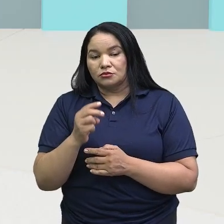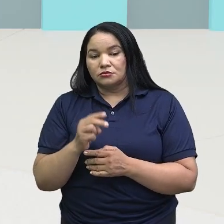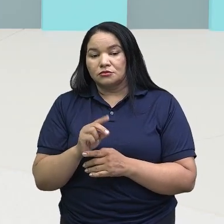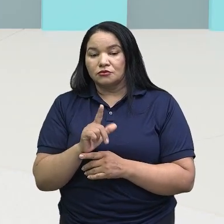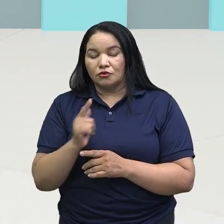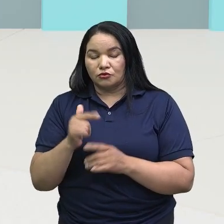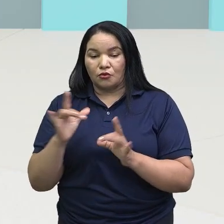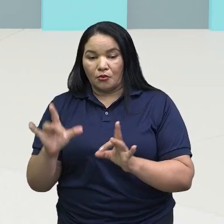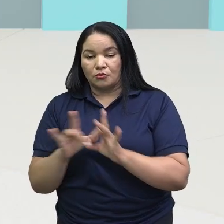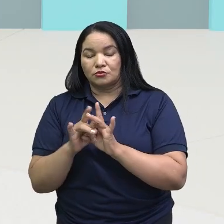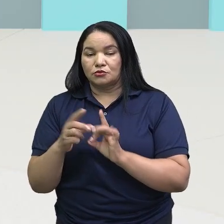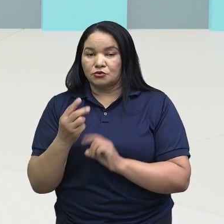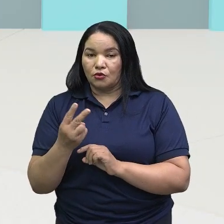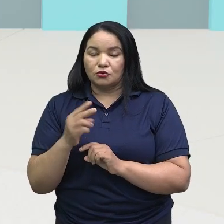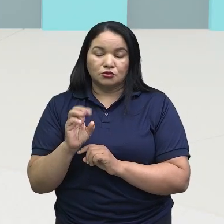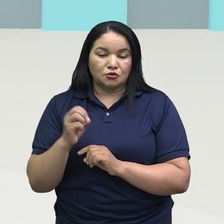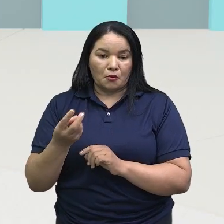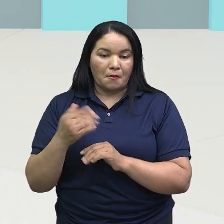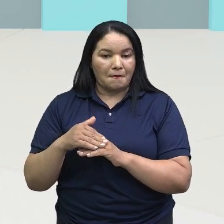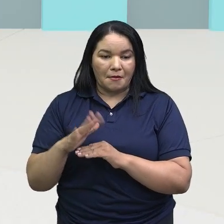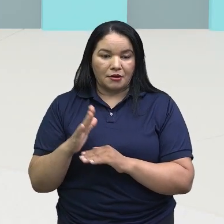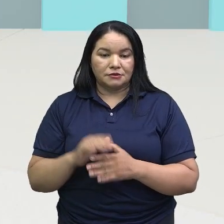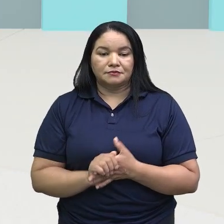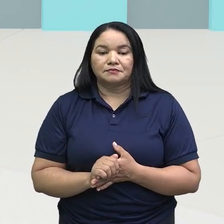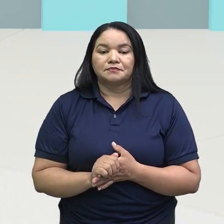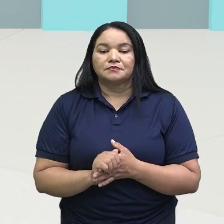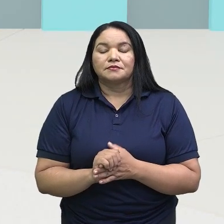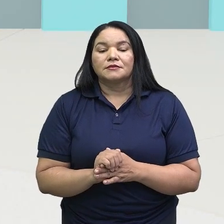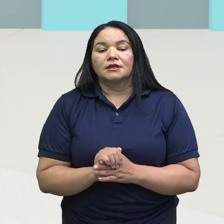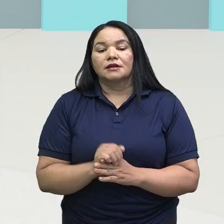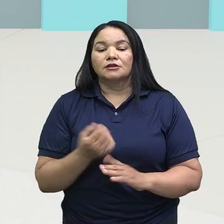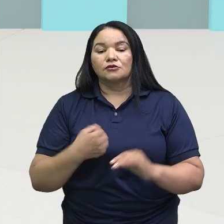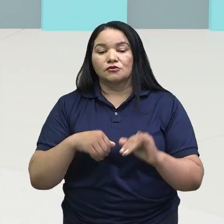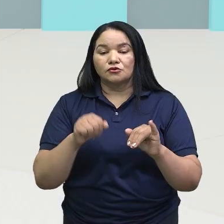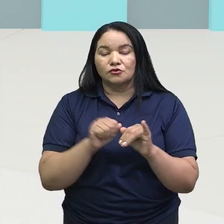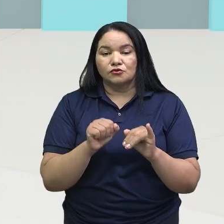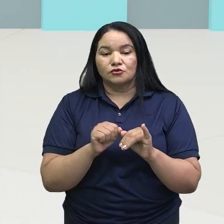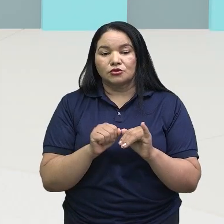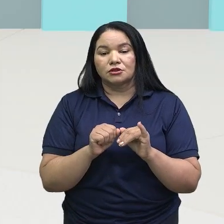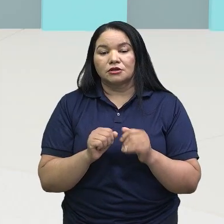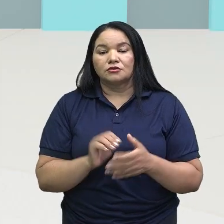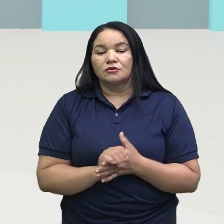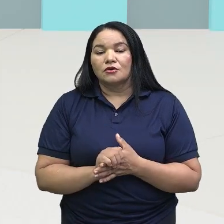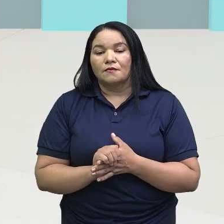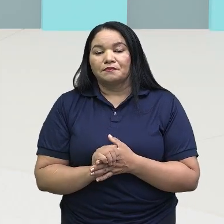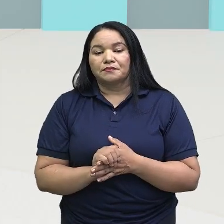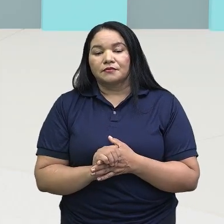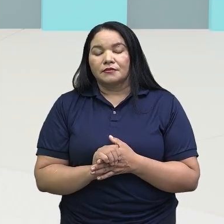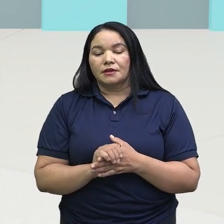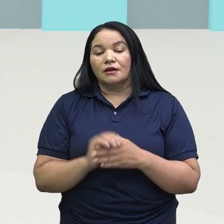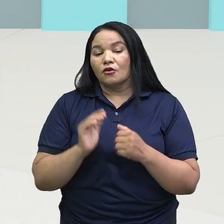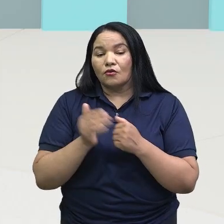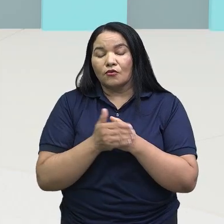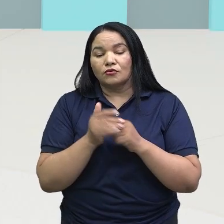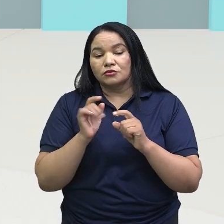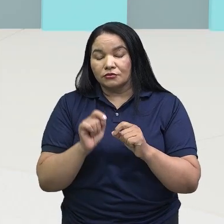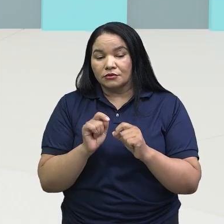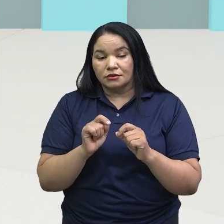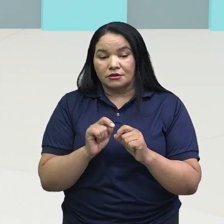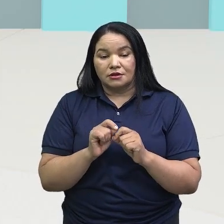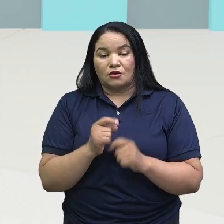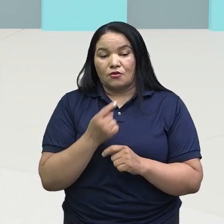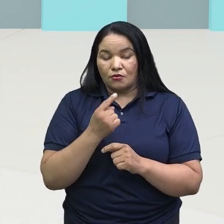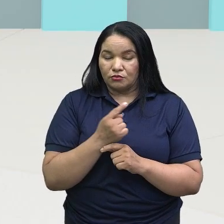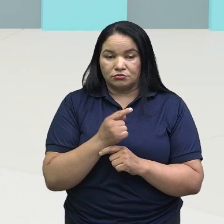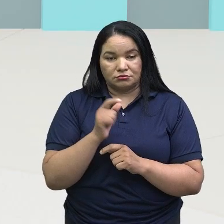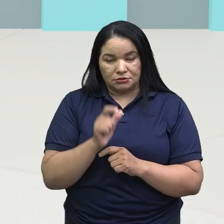tá bom? O sujeito oculto é aquele que não está explícito na frase e o sujeito indeterminado é aquele